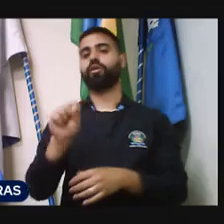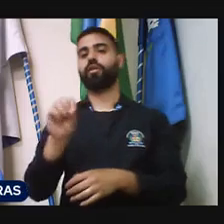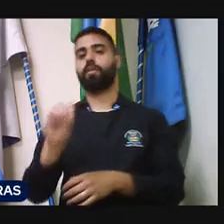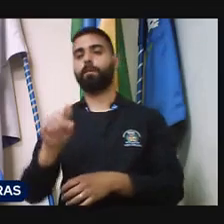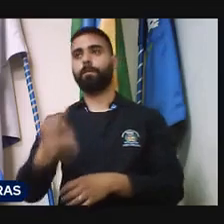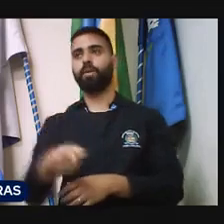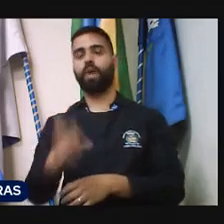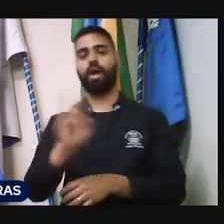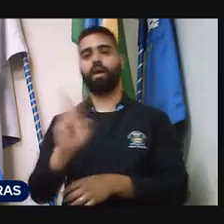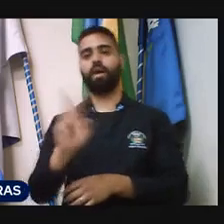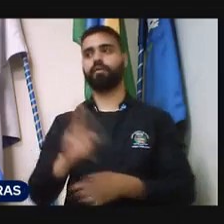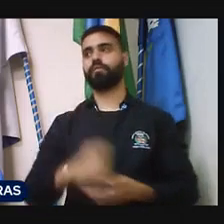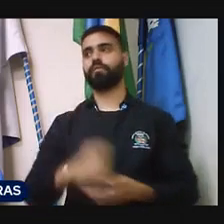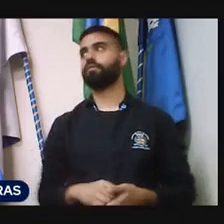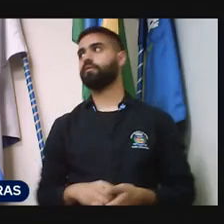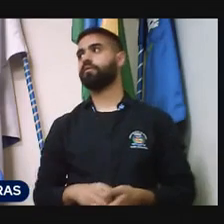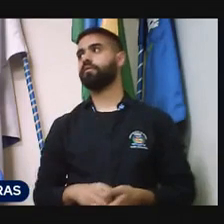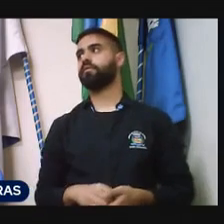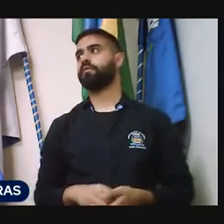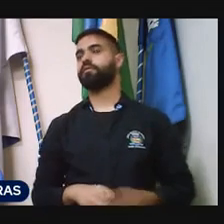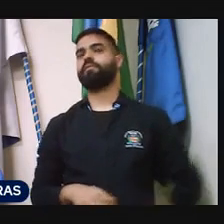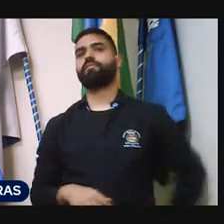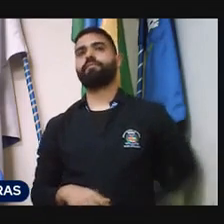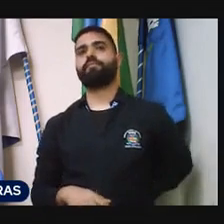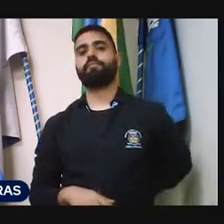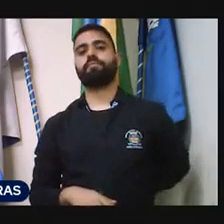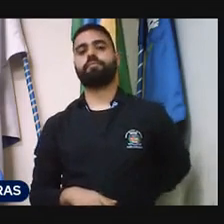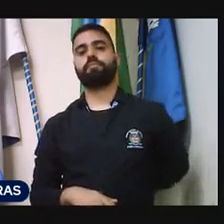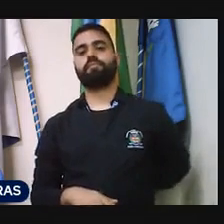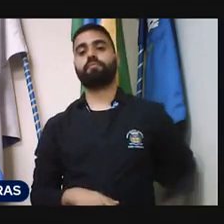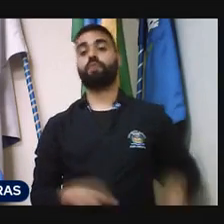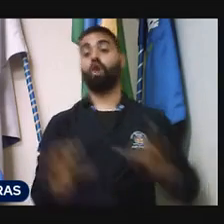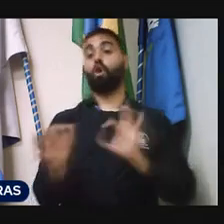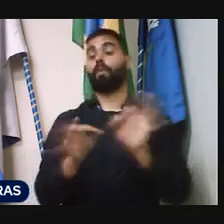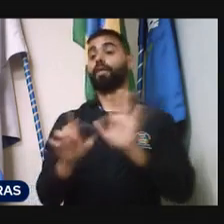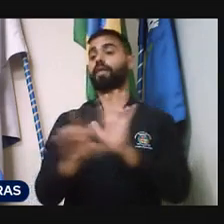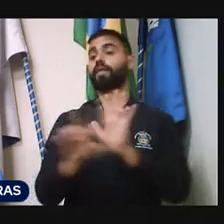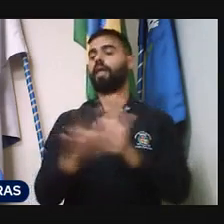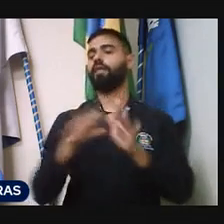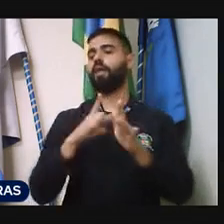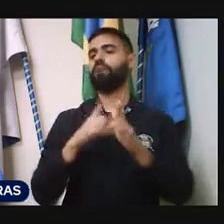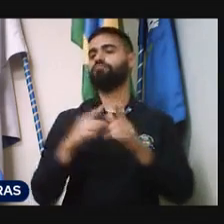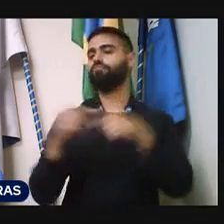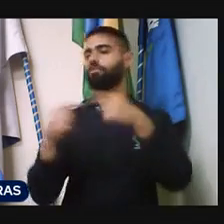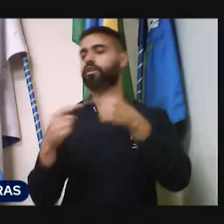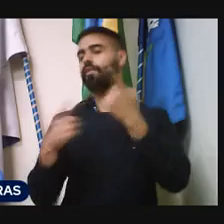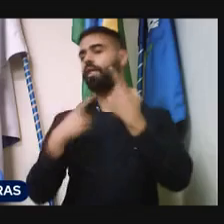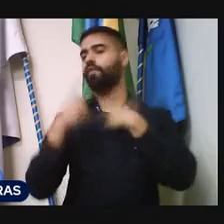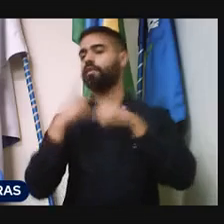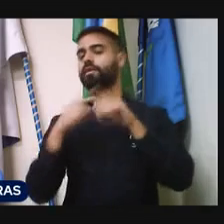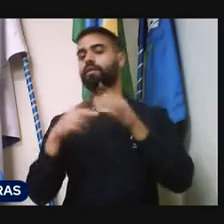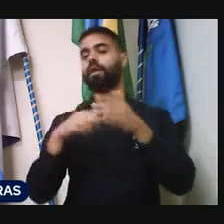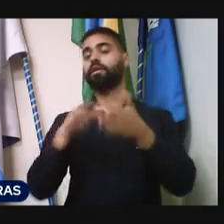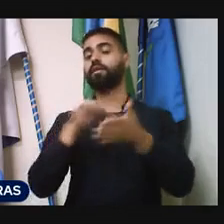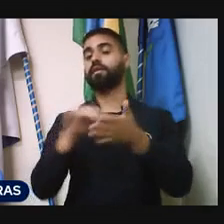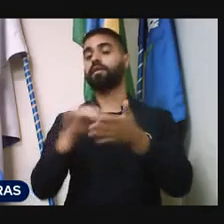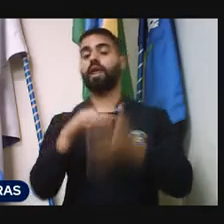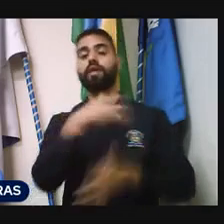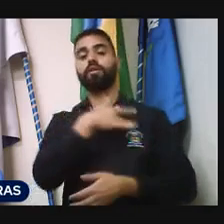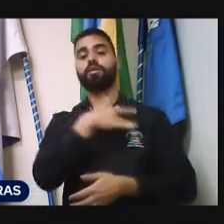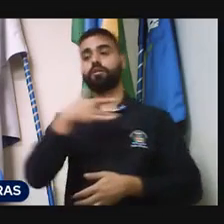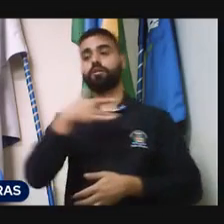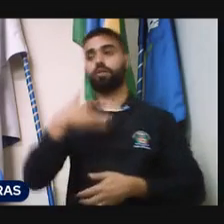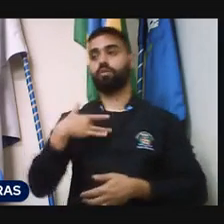mil reais e dá outras providências o presente projeto de lei tem por finalidade atender os anseios da Secretaria Municipal de Saúde por meio de